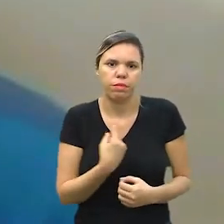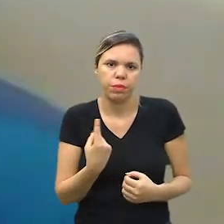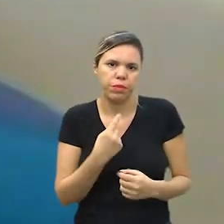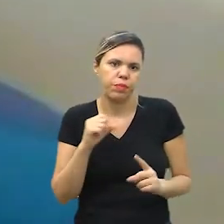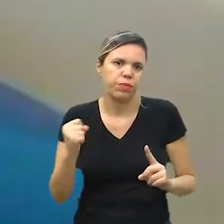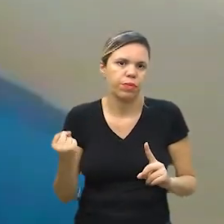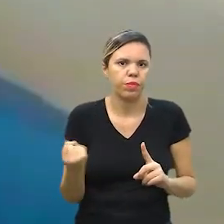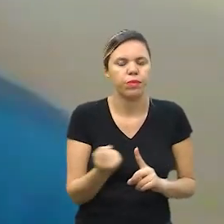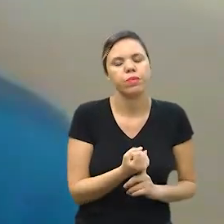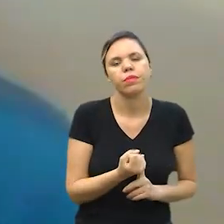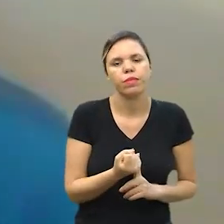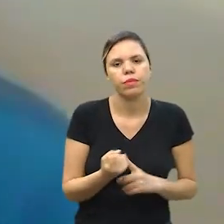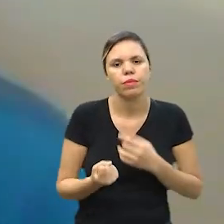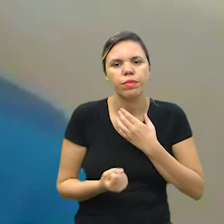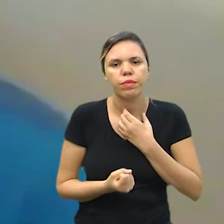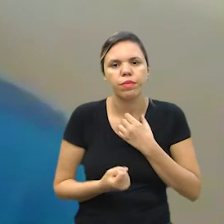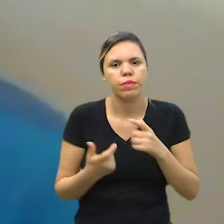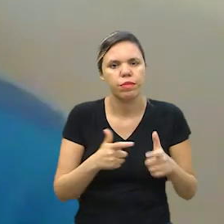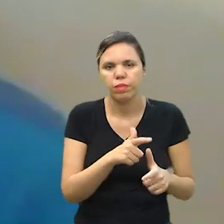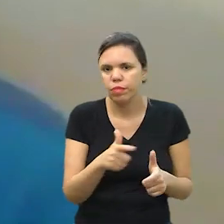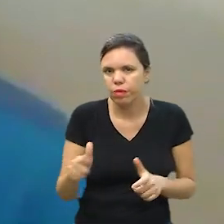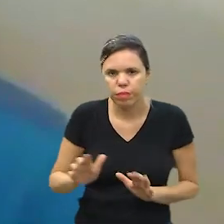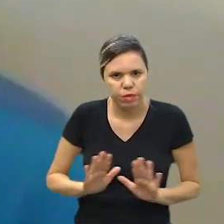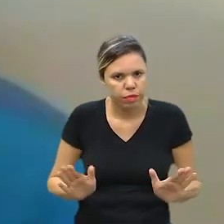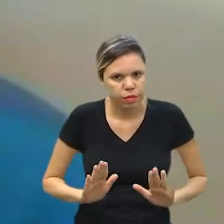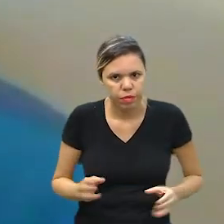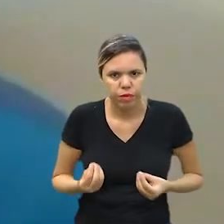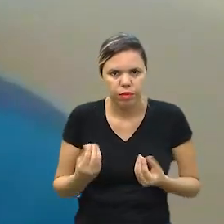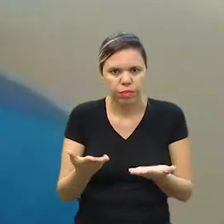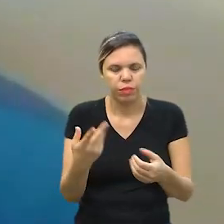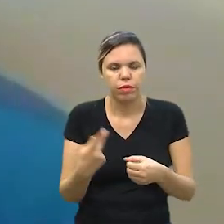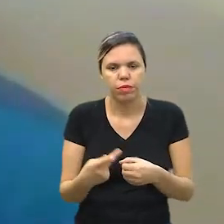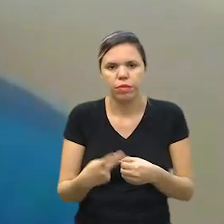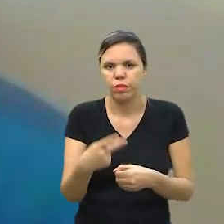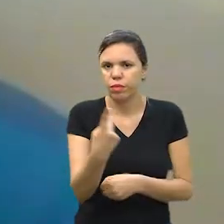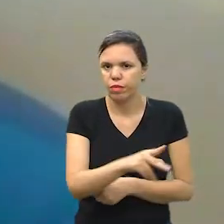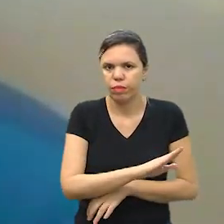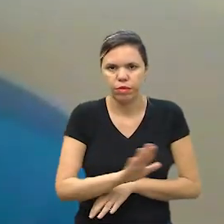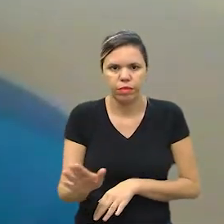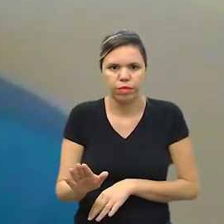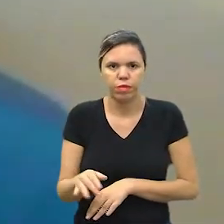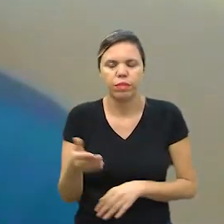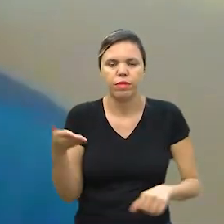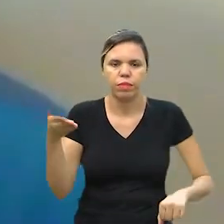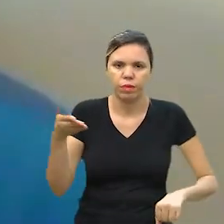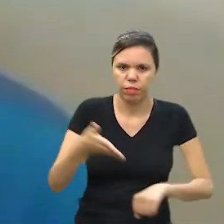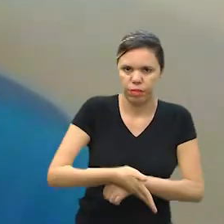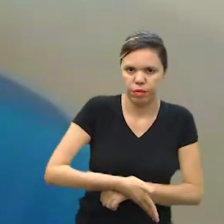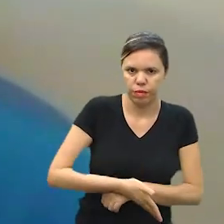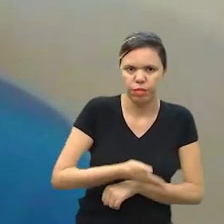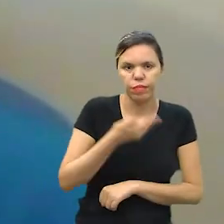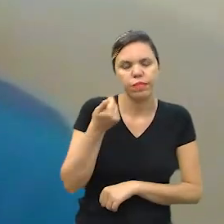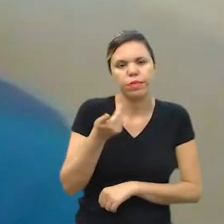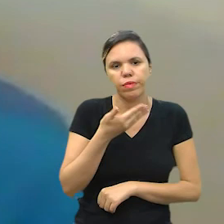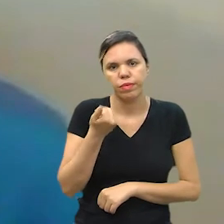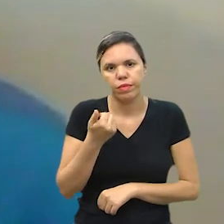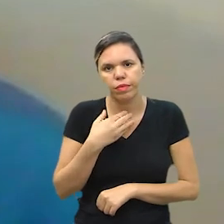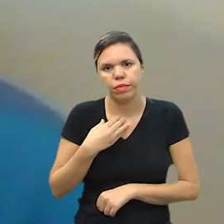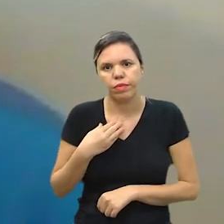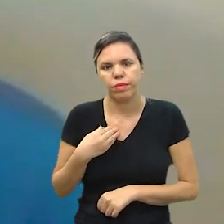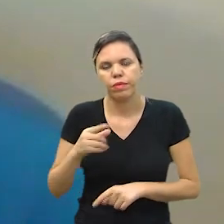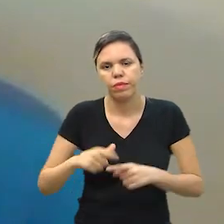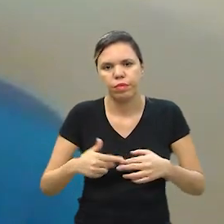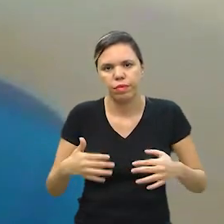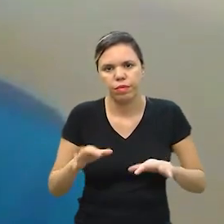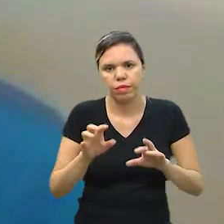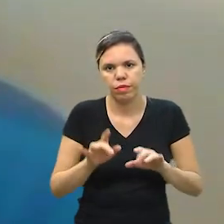isolamento social. Ele se viu numa situação onde ele não tinha mais onde oferecer o produto dele. É onde entra a boa facilidade